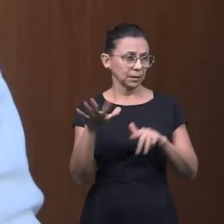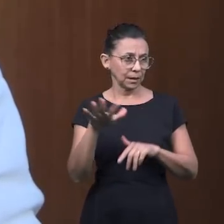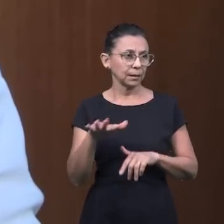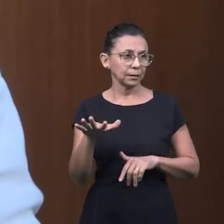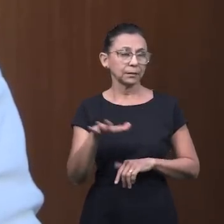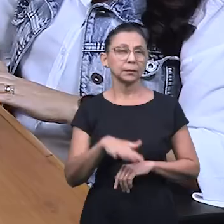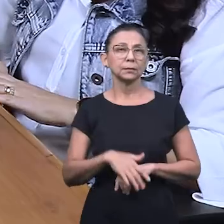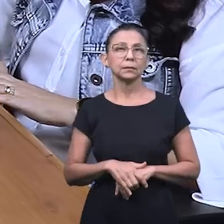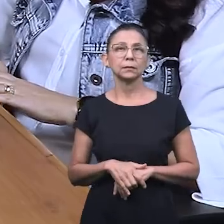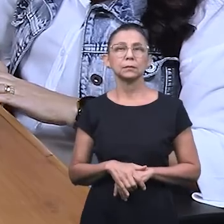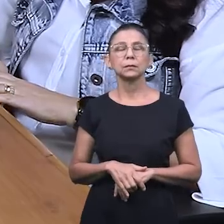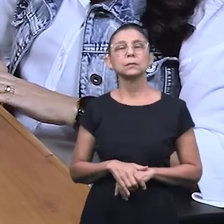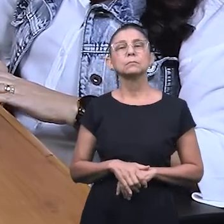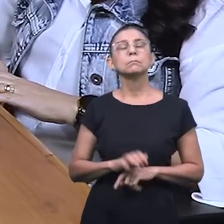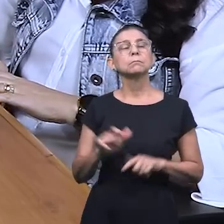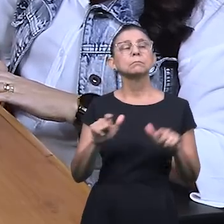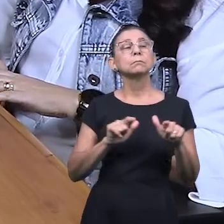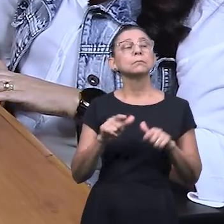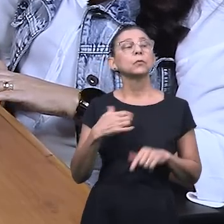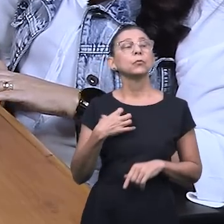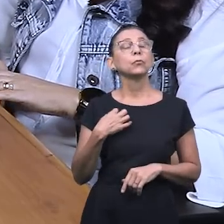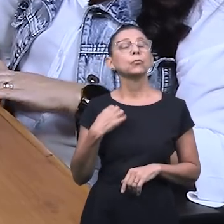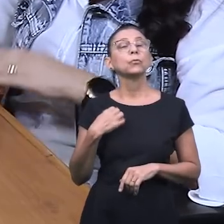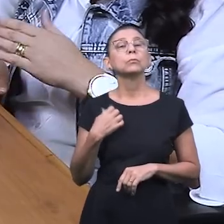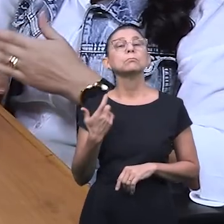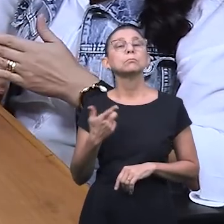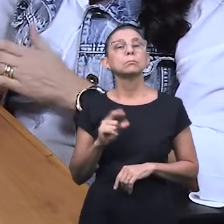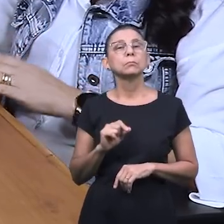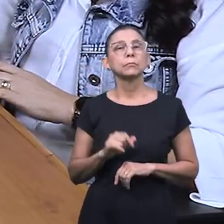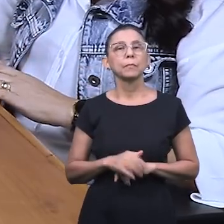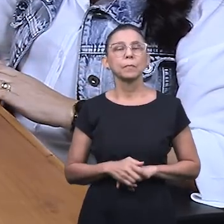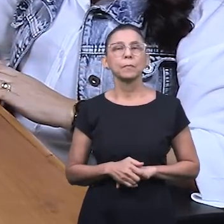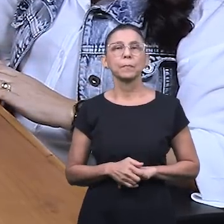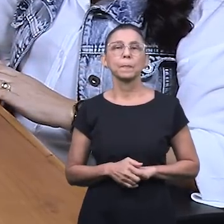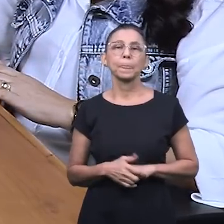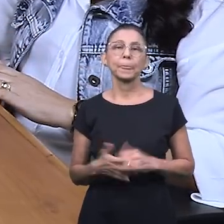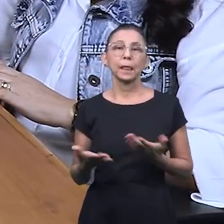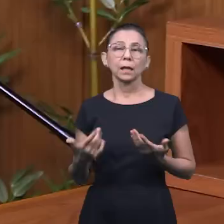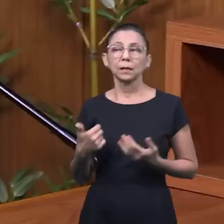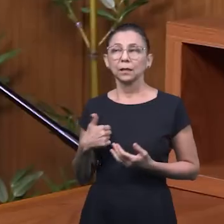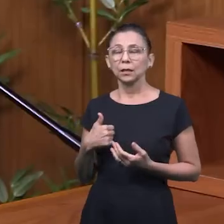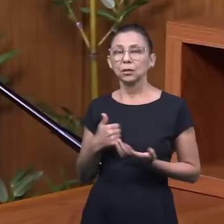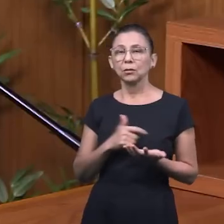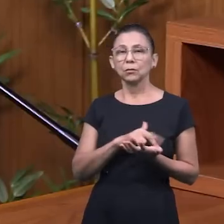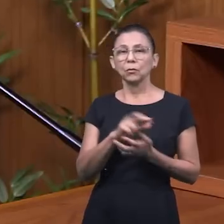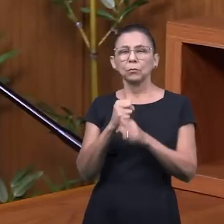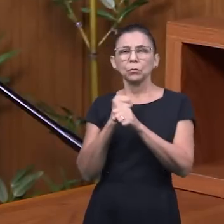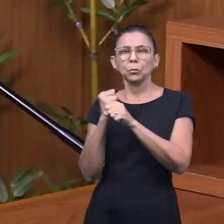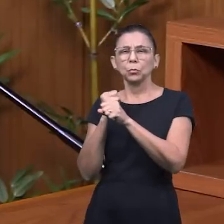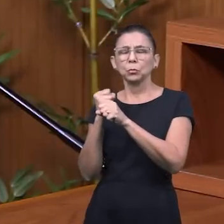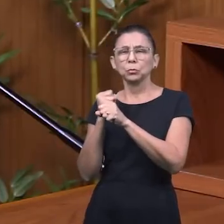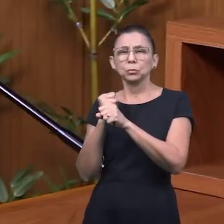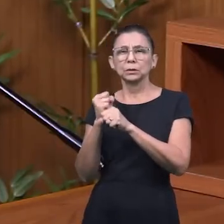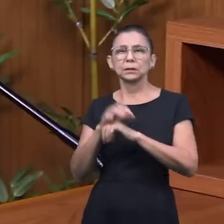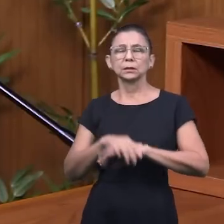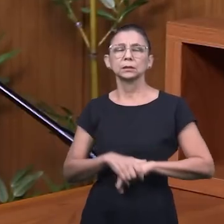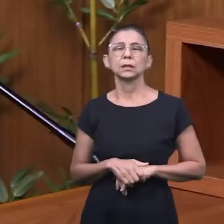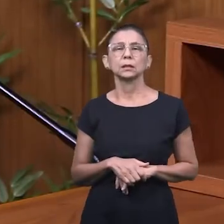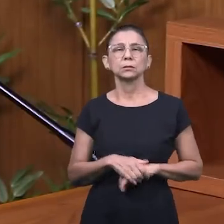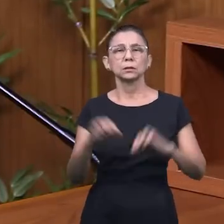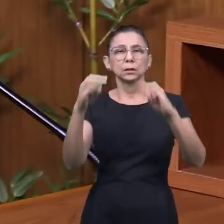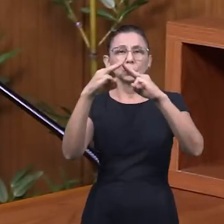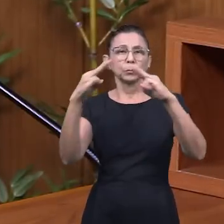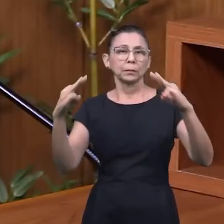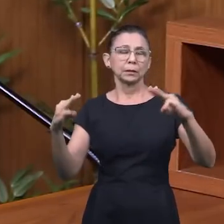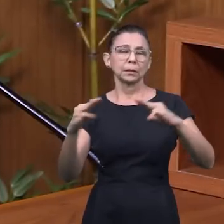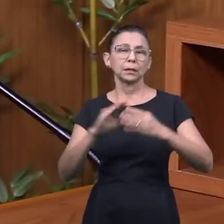sua área. E ali você trabalha como voluntária em que área? Então, eu fiquei vários anos na hospedagem, né, lá no